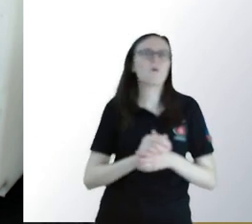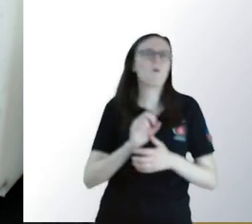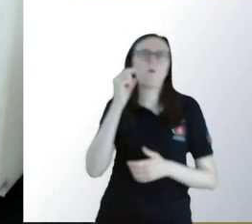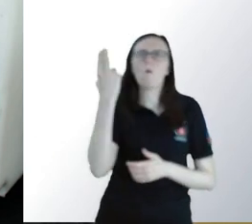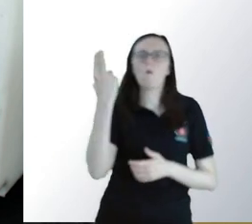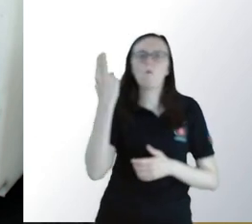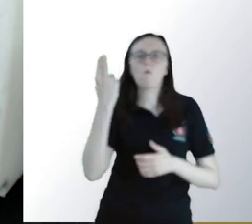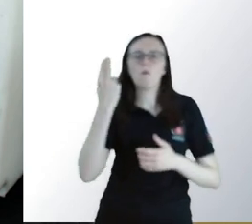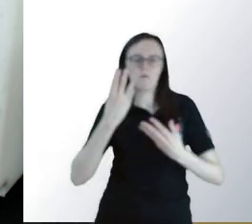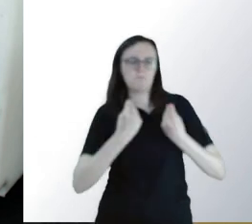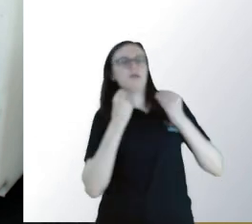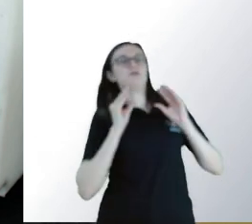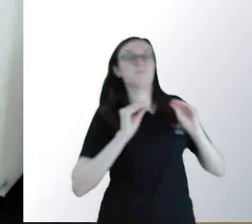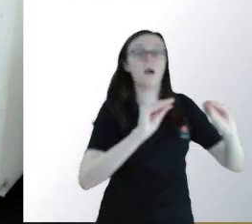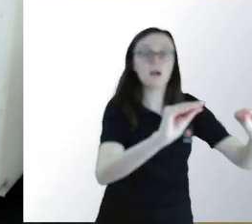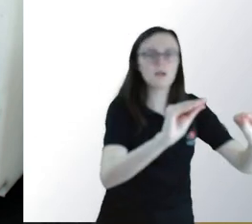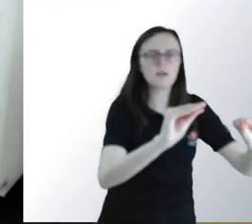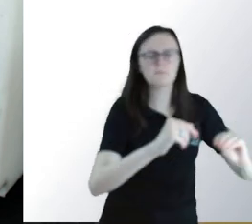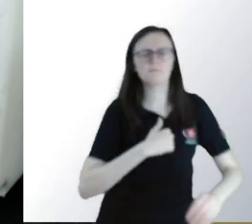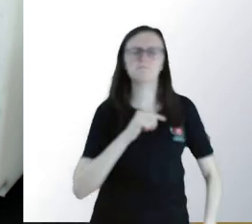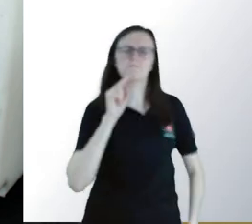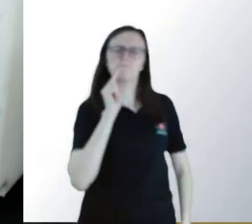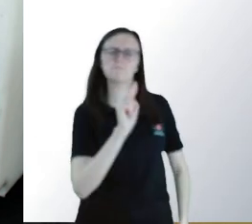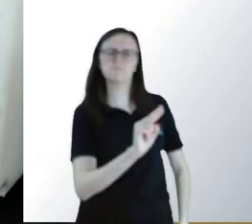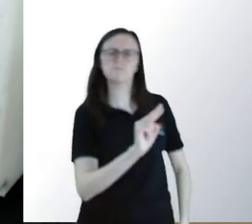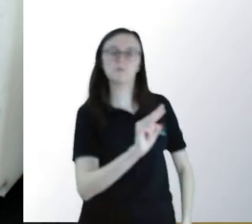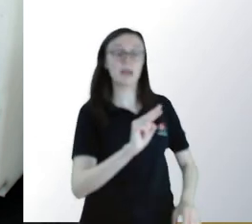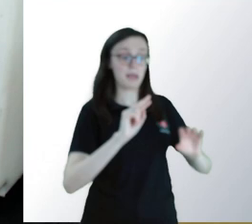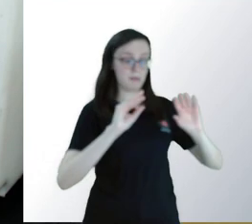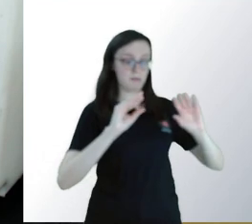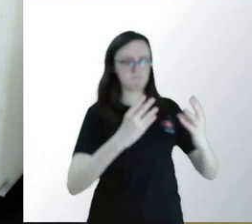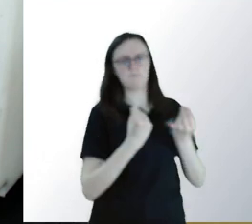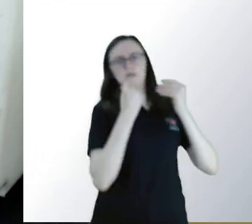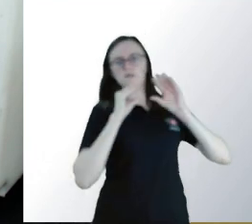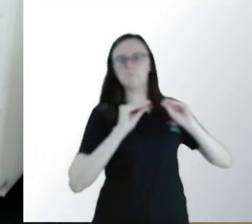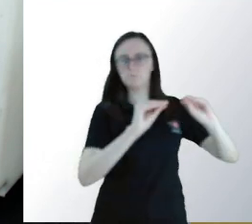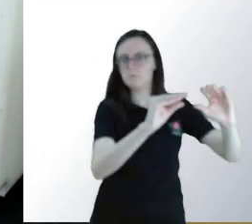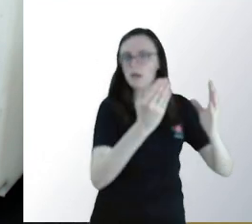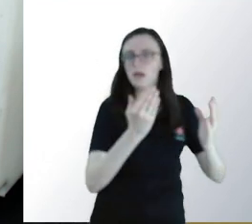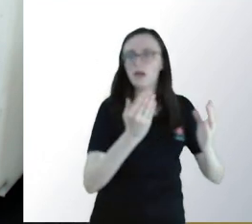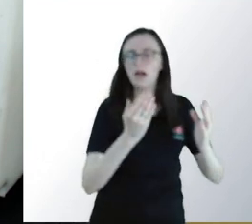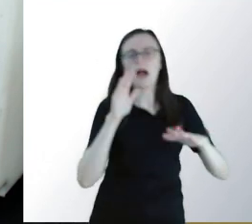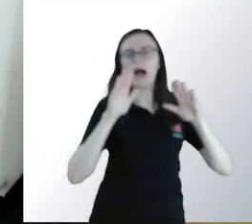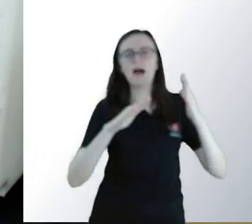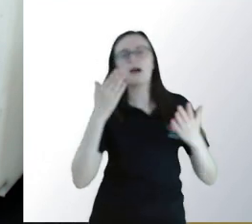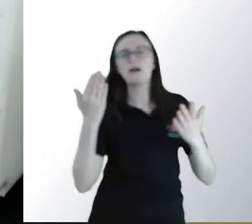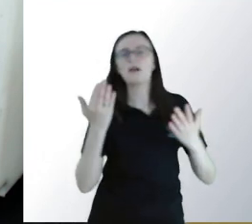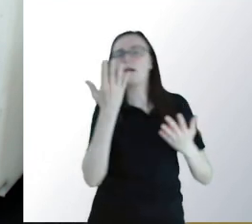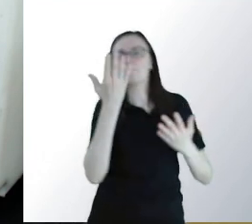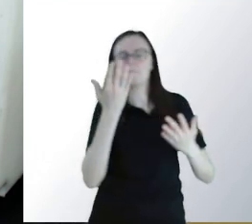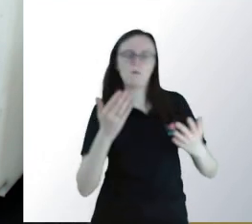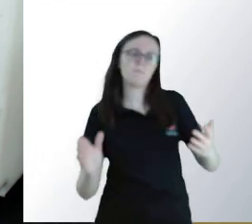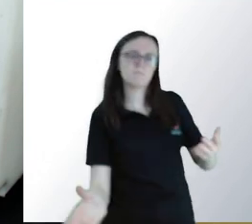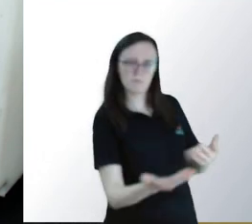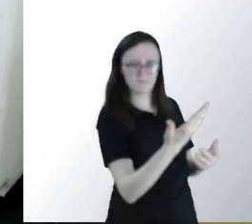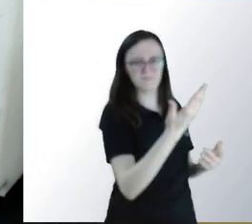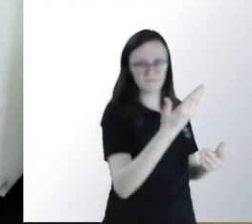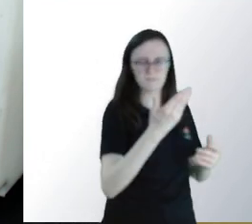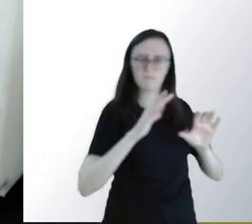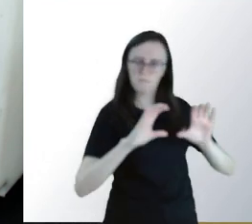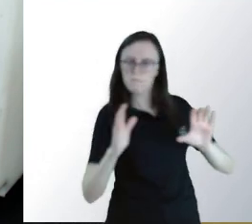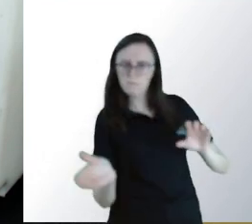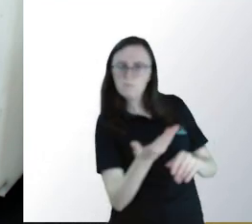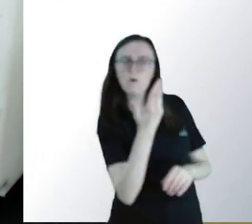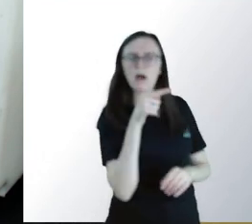se tocando. Aí a gente tem que ver até que ponto esse toque, por exemplo, um tapa nas nádegas, se isso tem